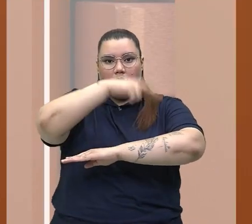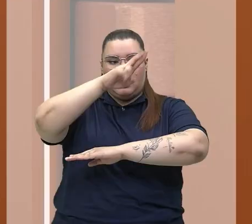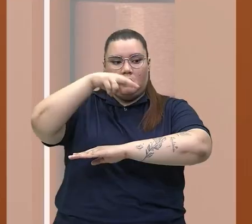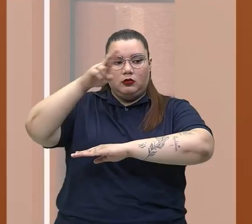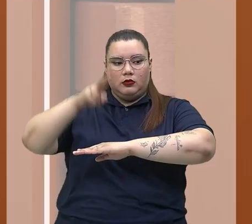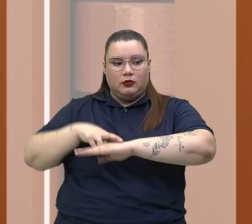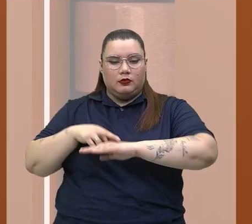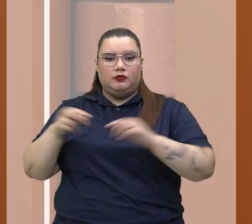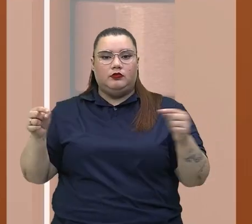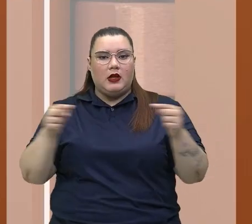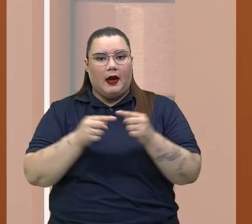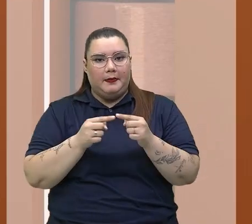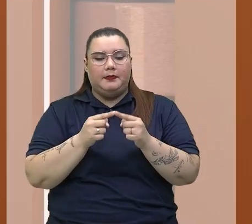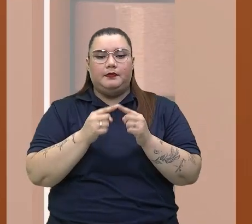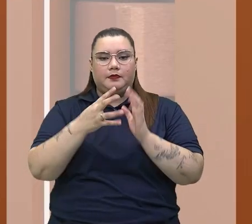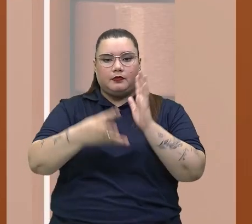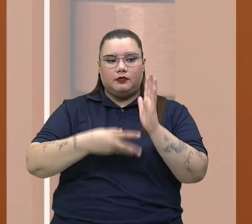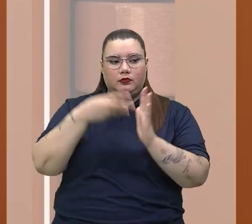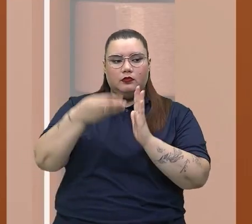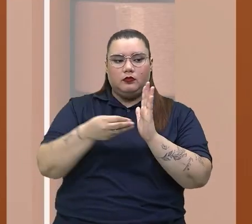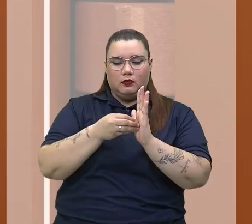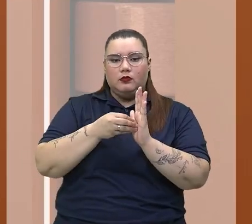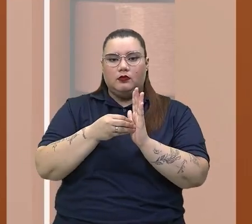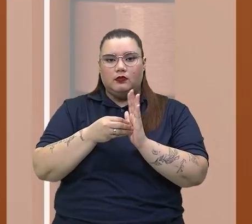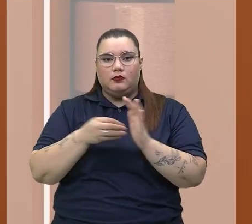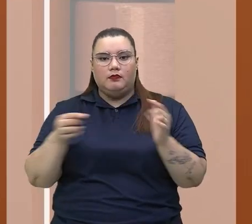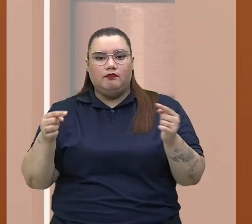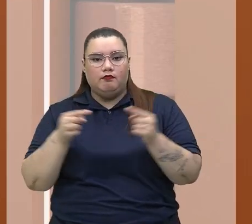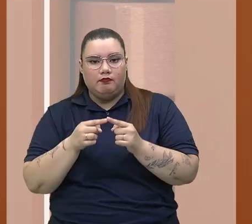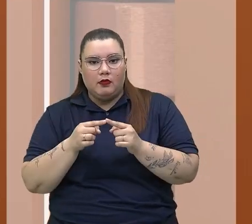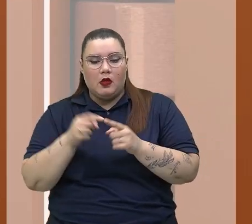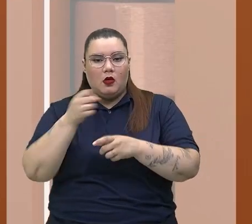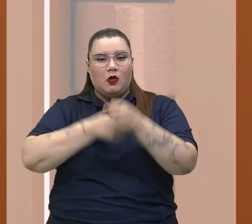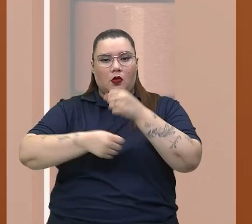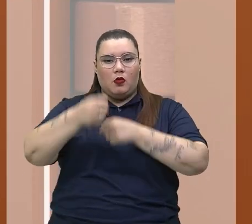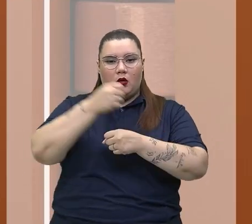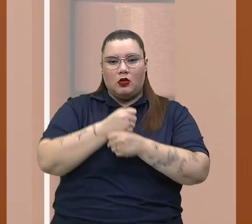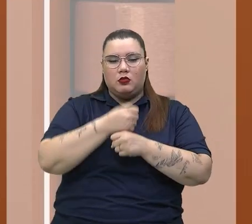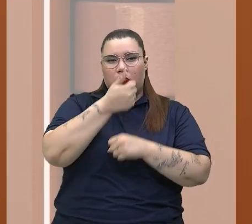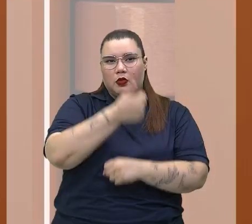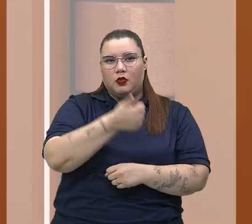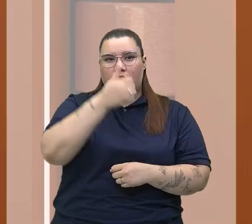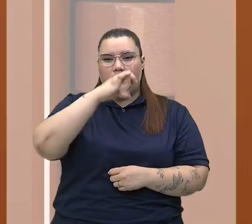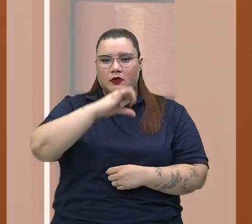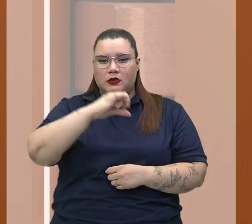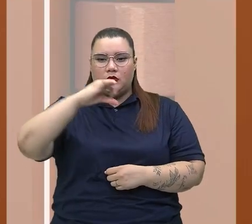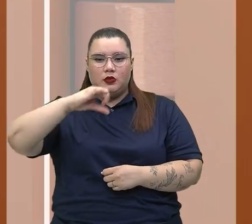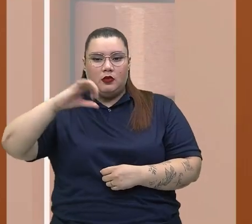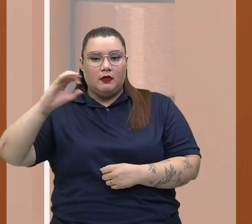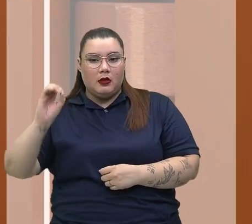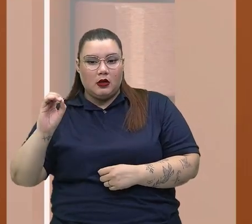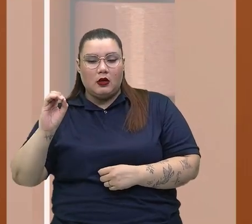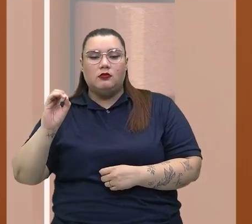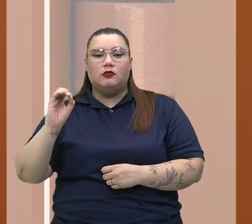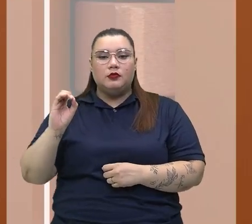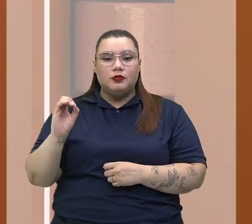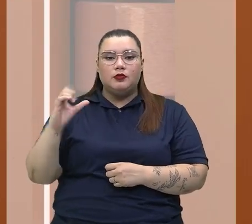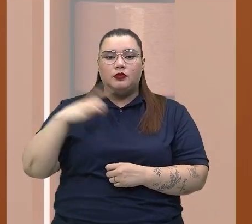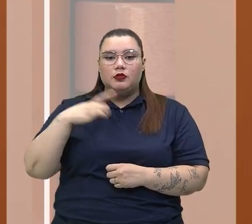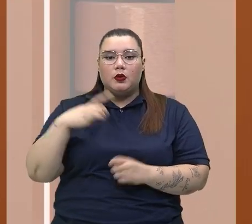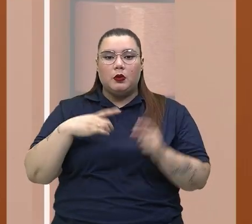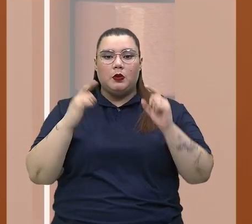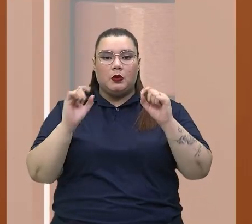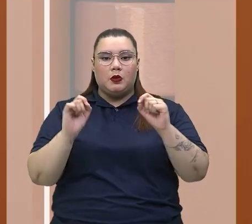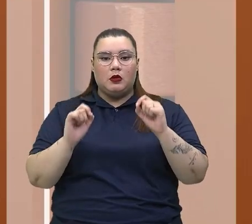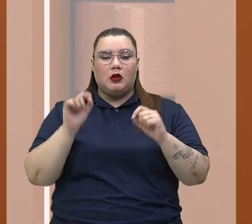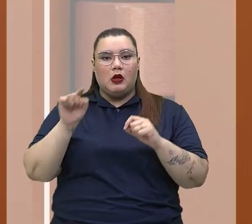foi classificado por Jurandir Rossi no ano de 1990, onde